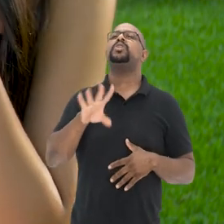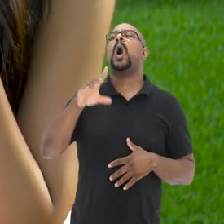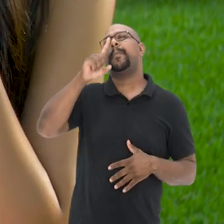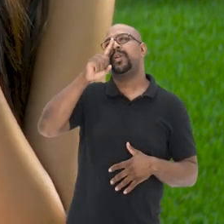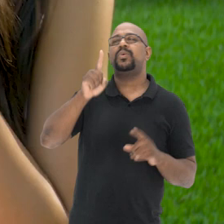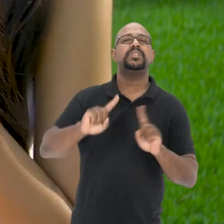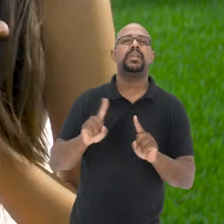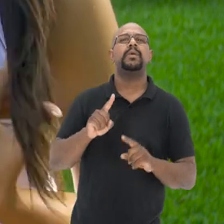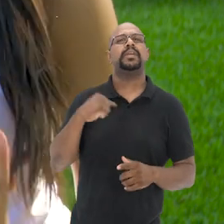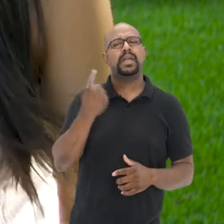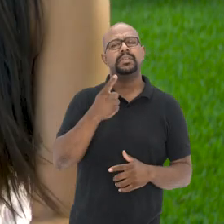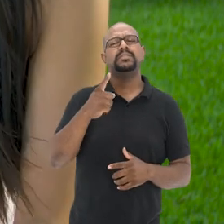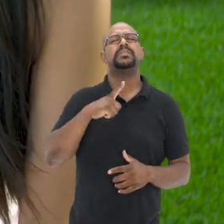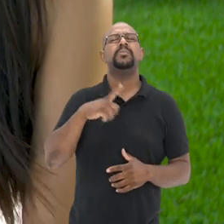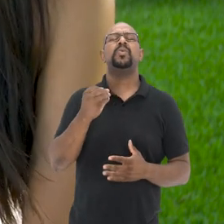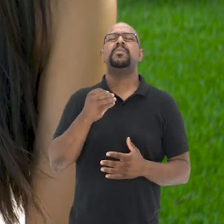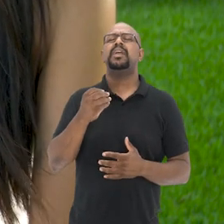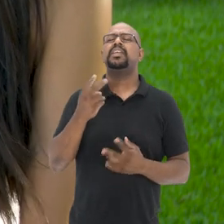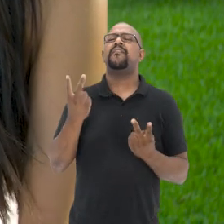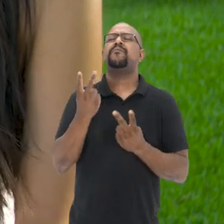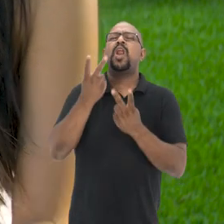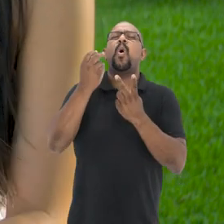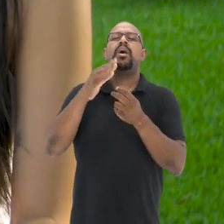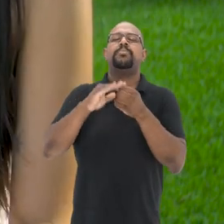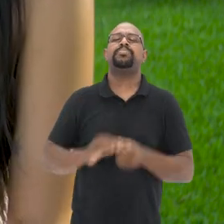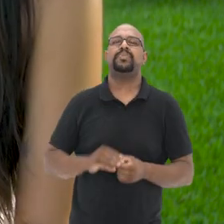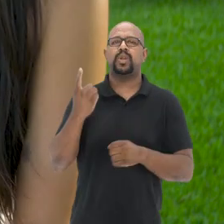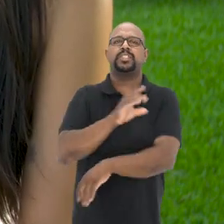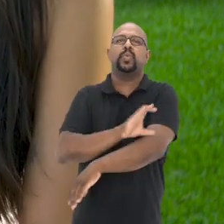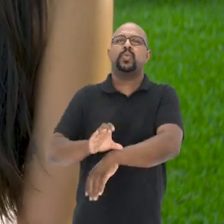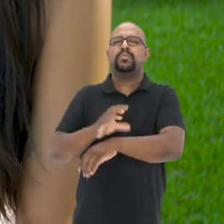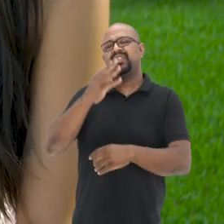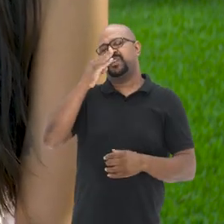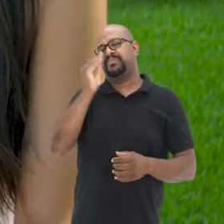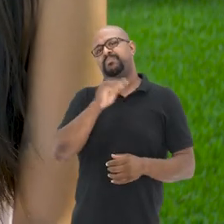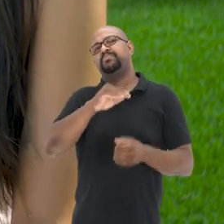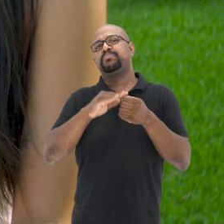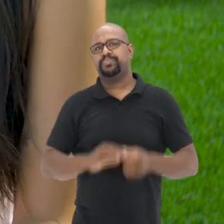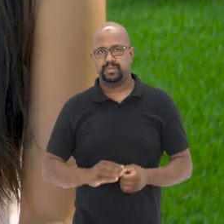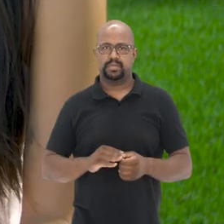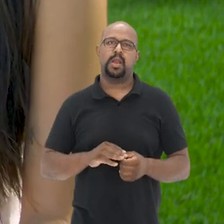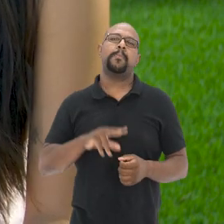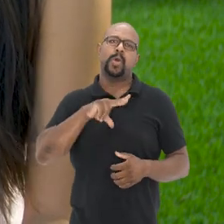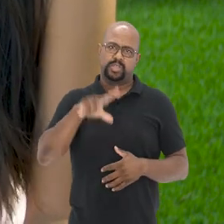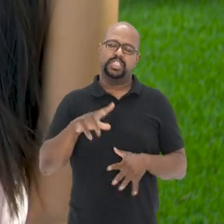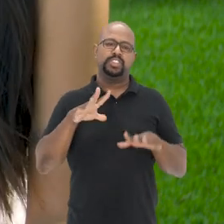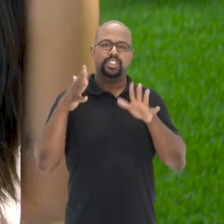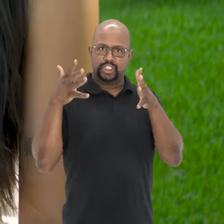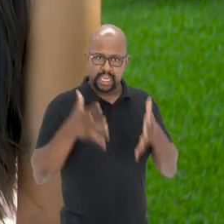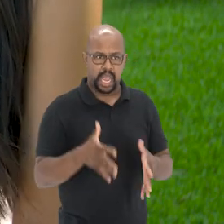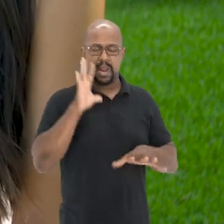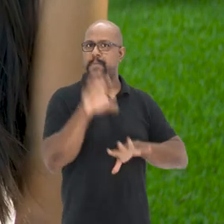algo só perigoso, mas eu acho que a gente é muito desvalorizado, sabe? A nossa cultura é desvalorizada, os portugueses chegaram e